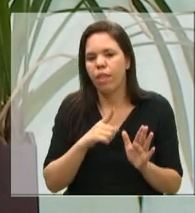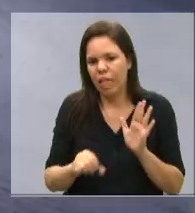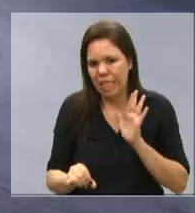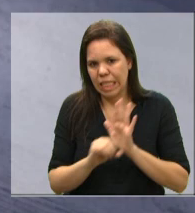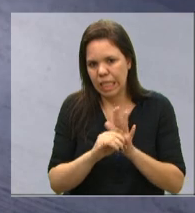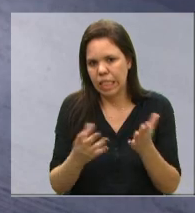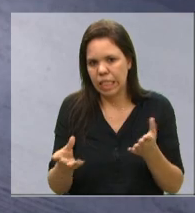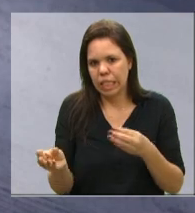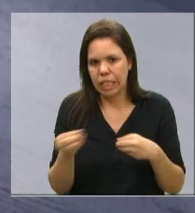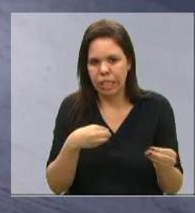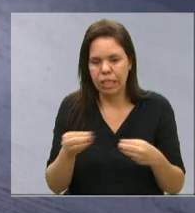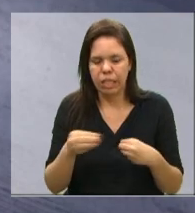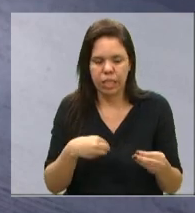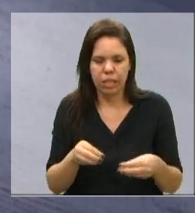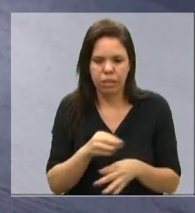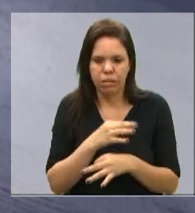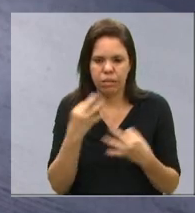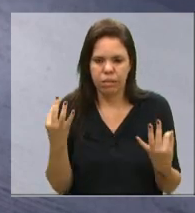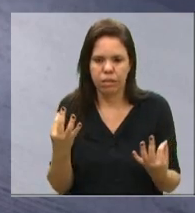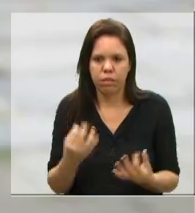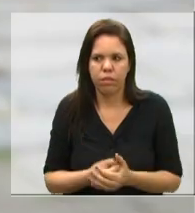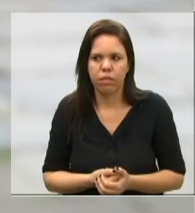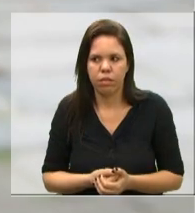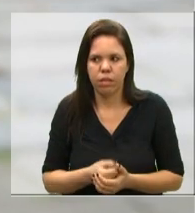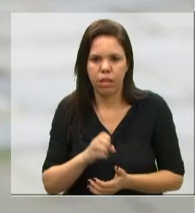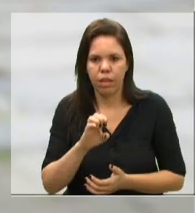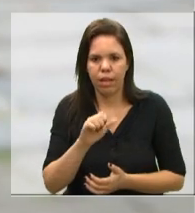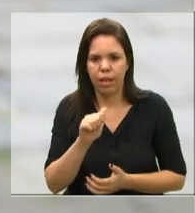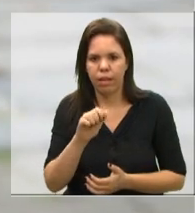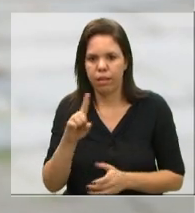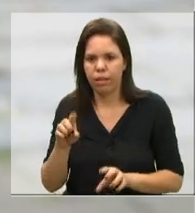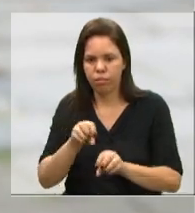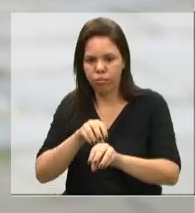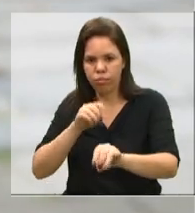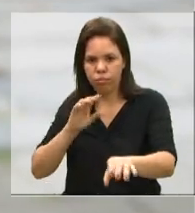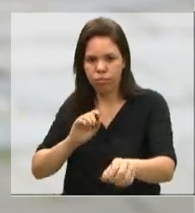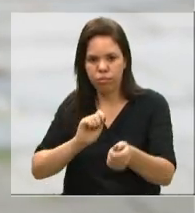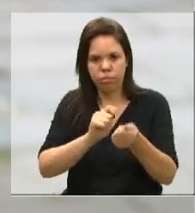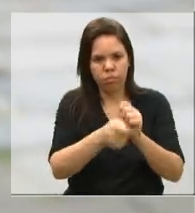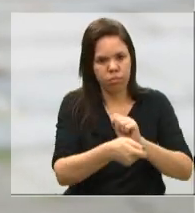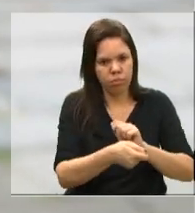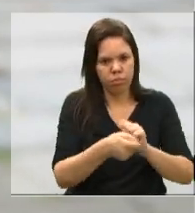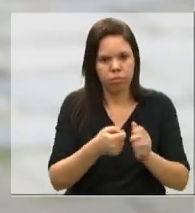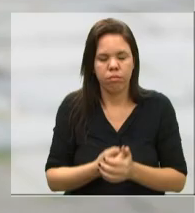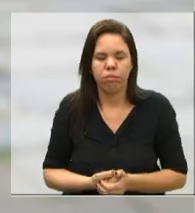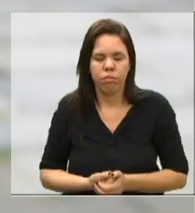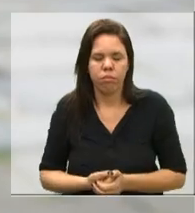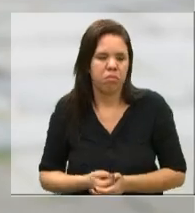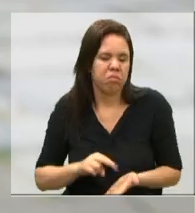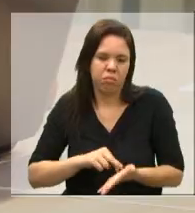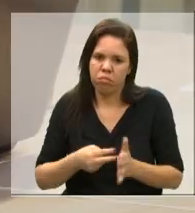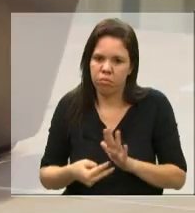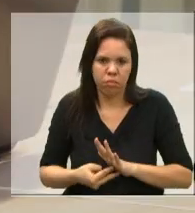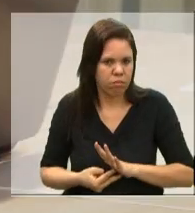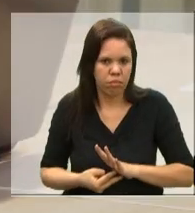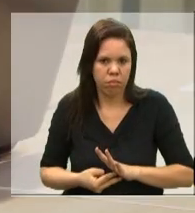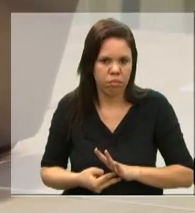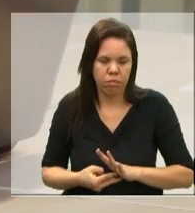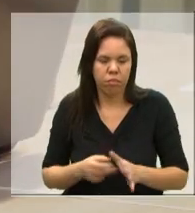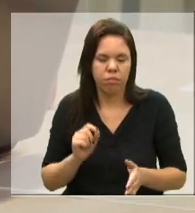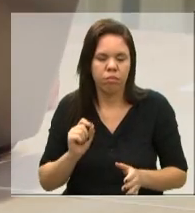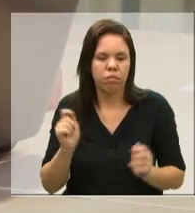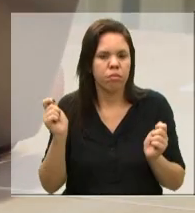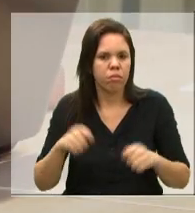forte de flexibilidade na EAD, de adaptabilidade. No entanto, isso não significa